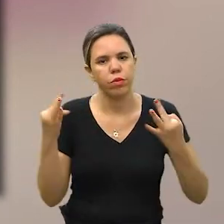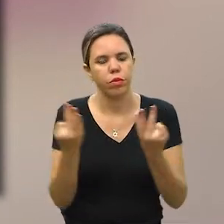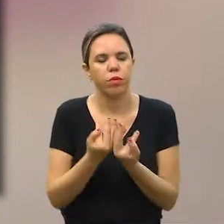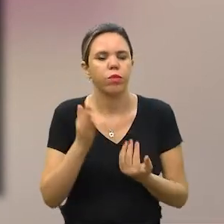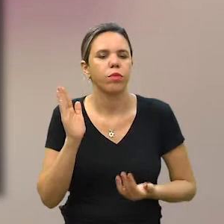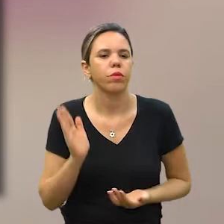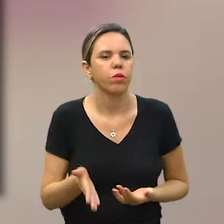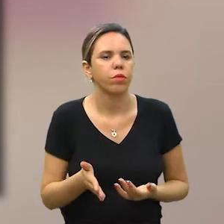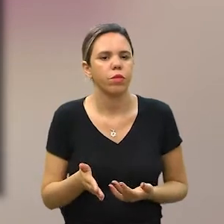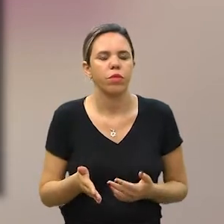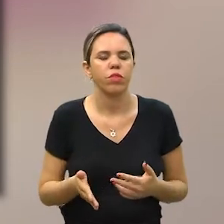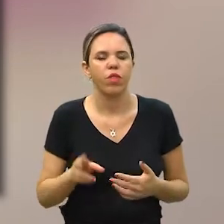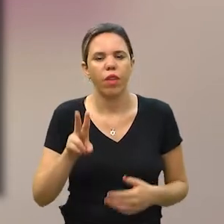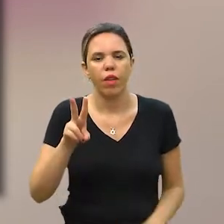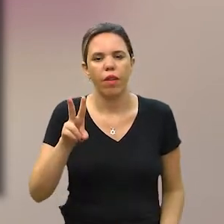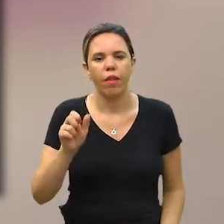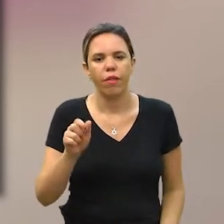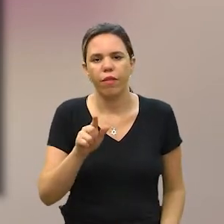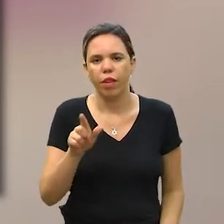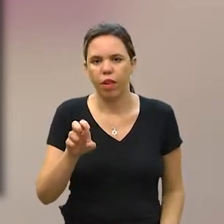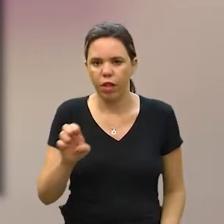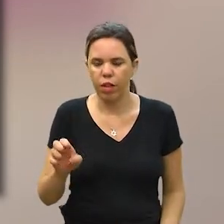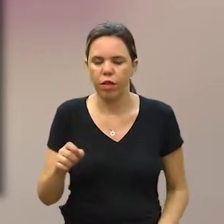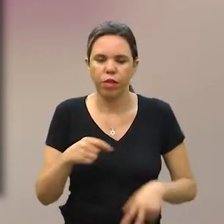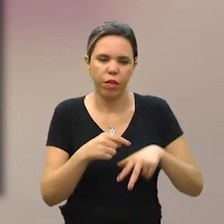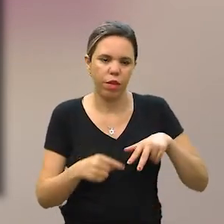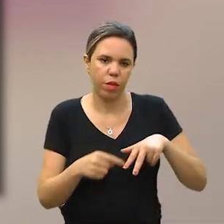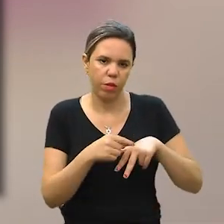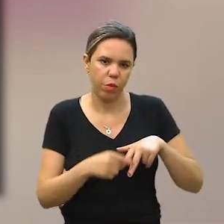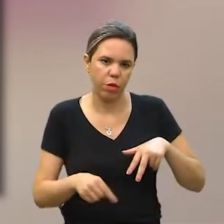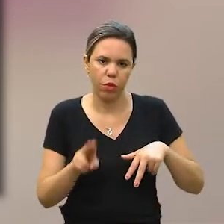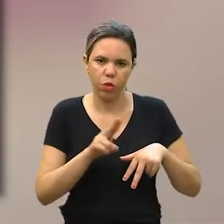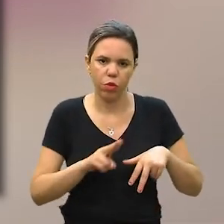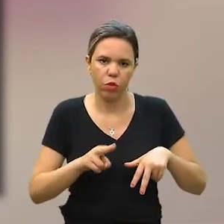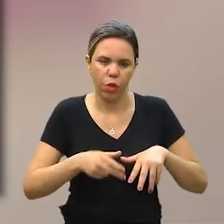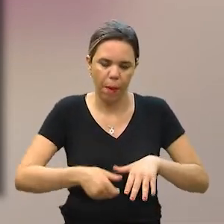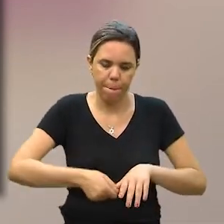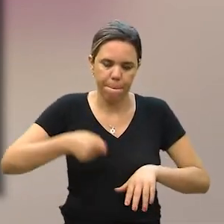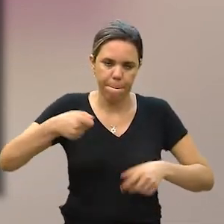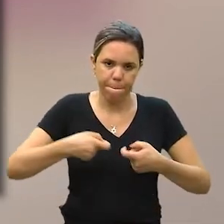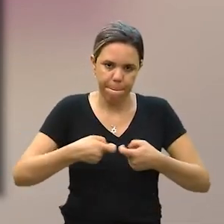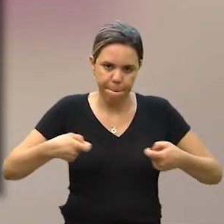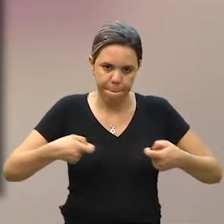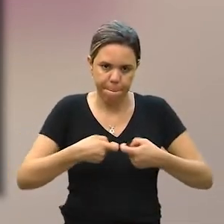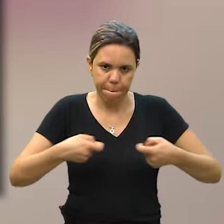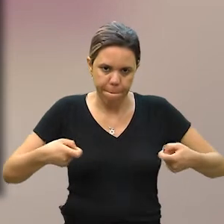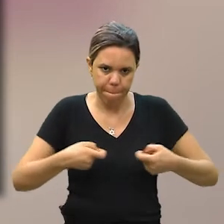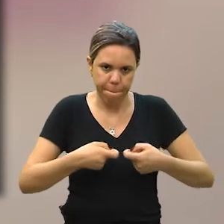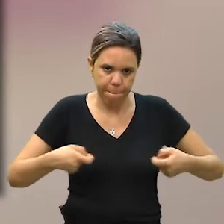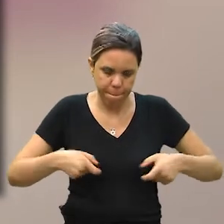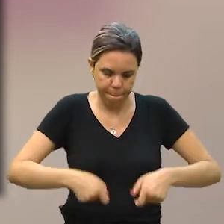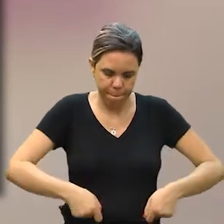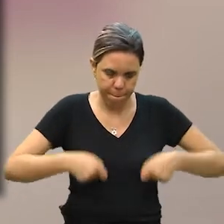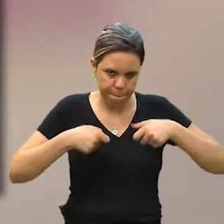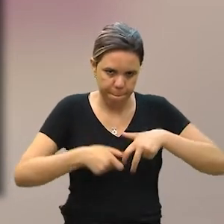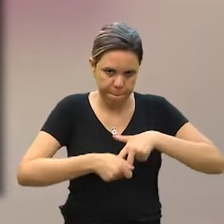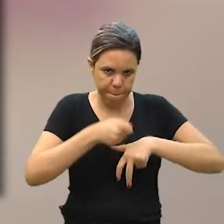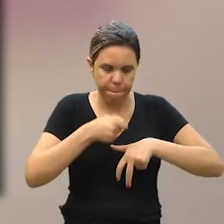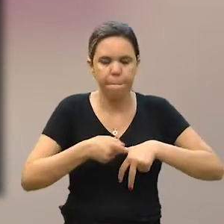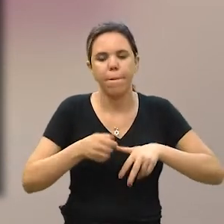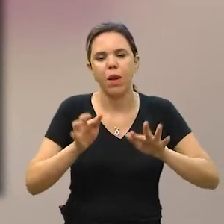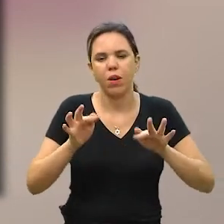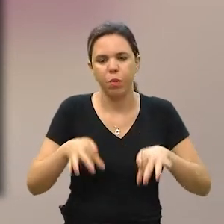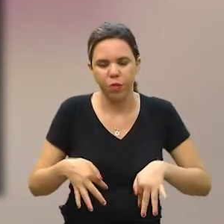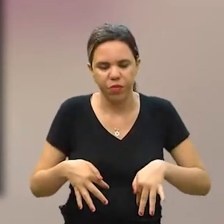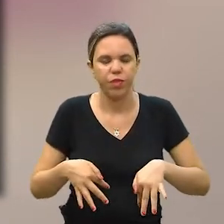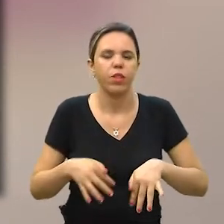familiar já de varizes nas pernas, que elas façam uso da meia elástica para a prevenção da trombose no